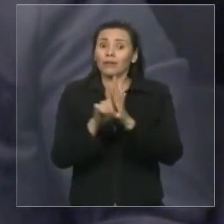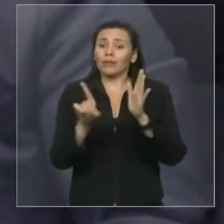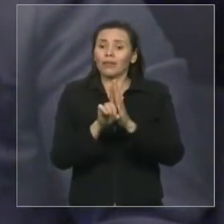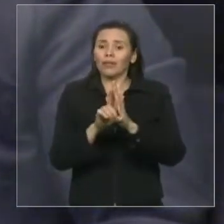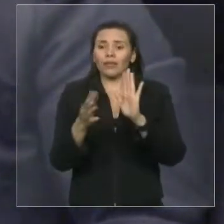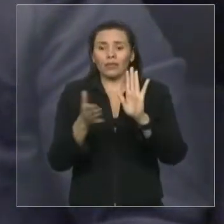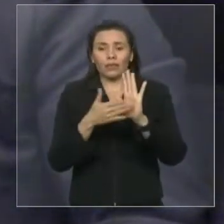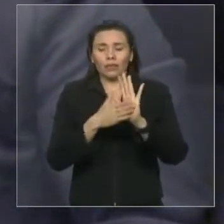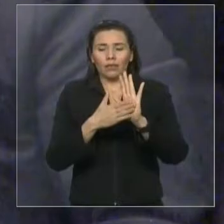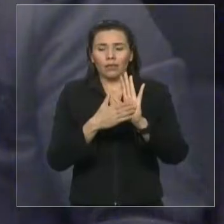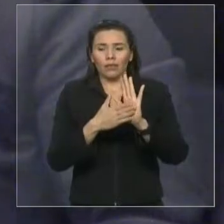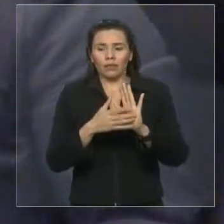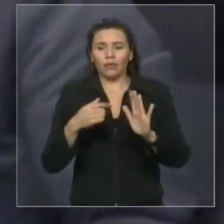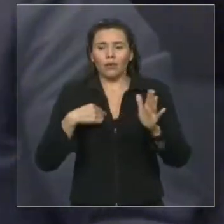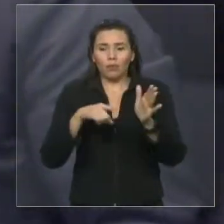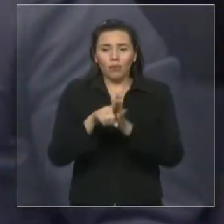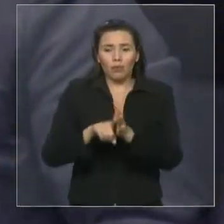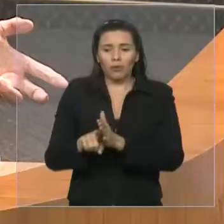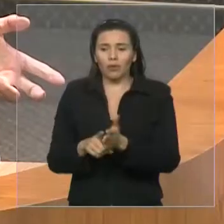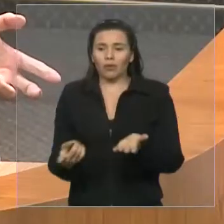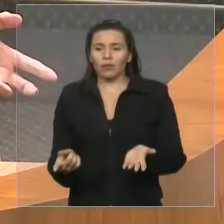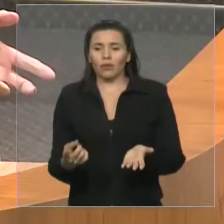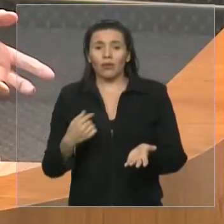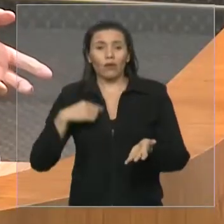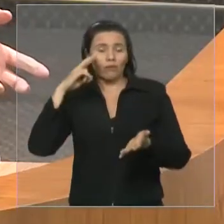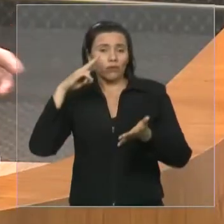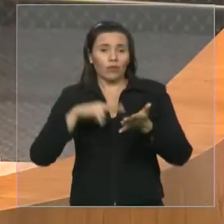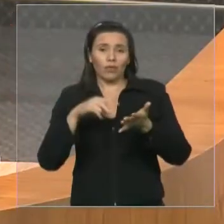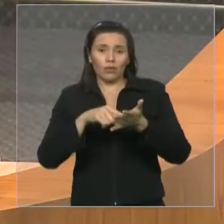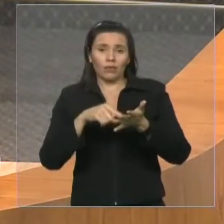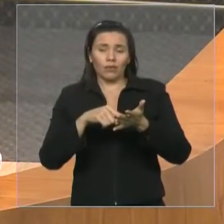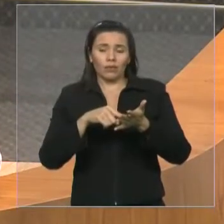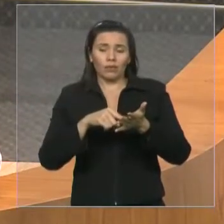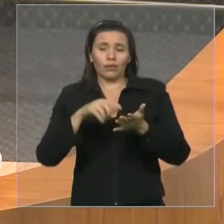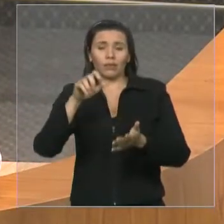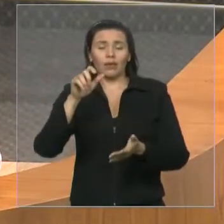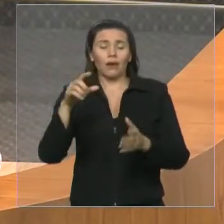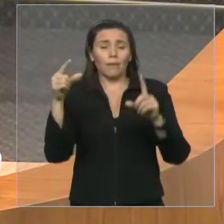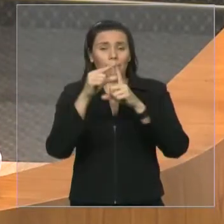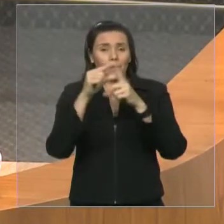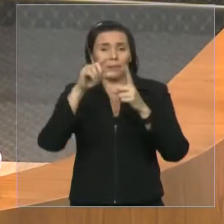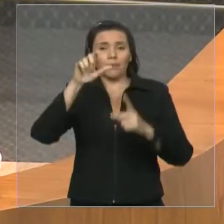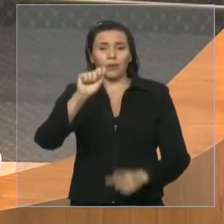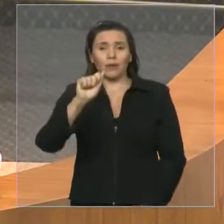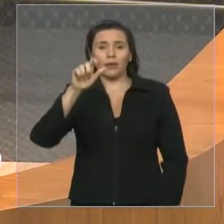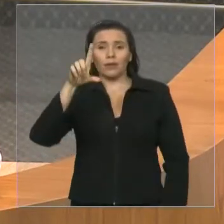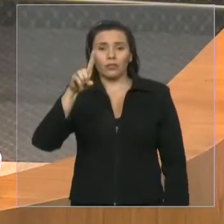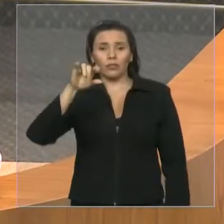e procurasse adjacente, eu procurei, falei para Vossa Excelência. Você entendeu? É Olha justamente aqui, o que eu lhe disse. Que